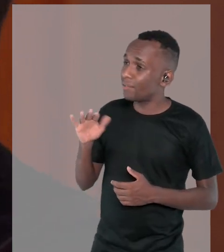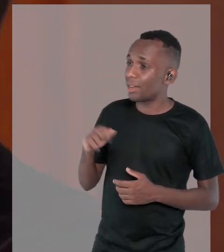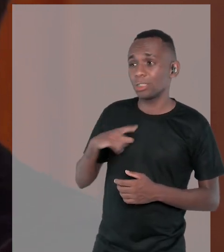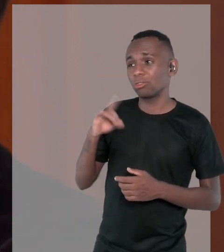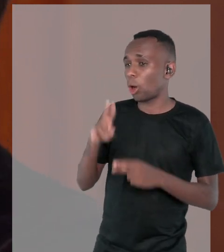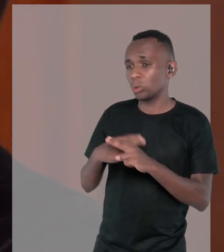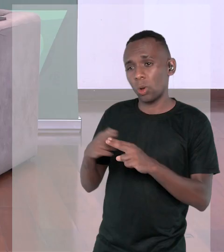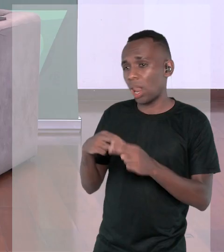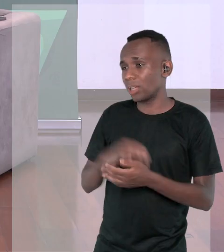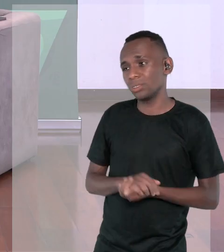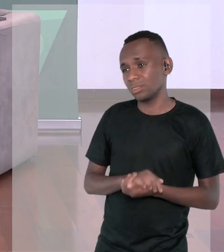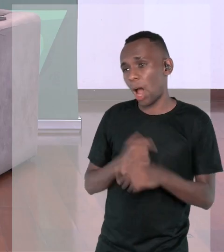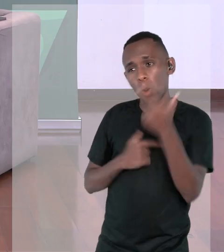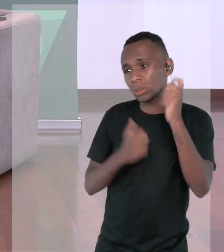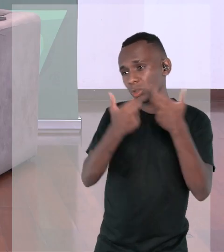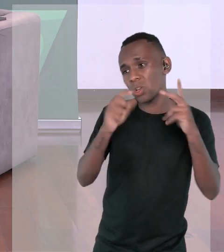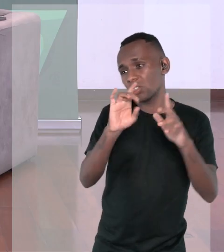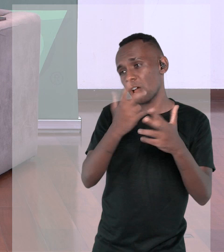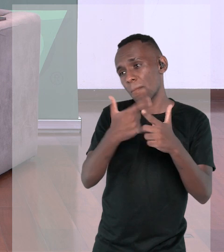o Kit Kat.